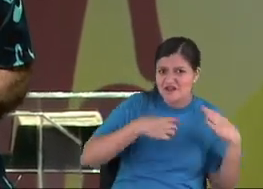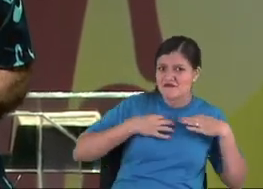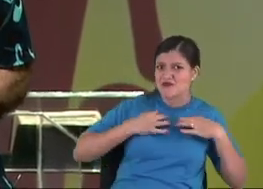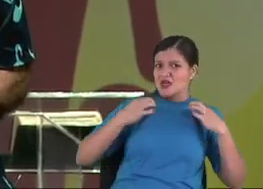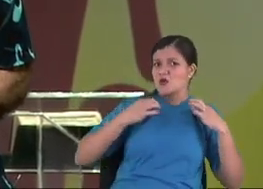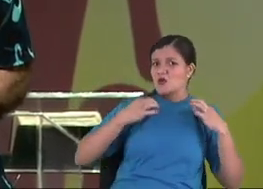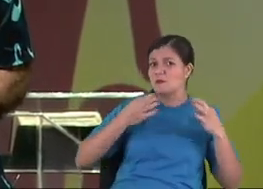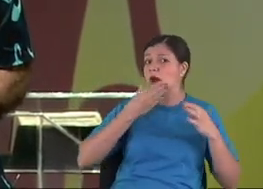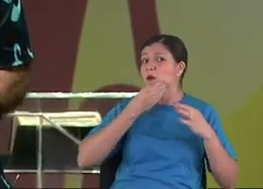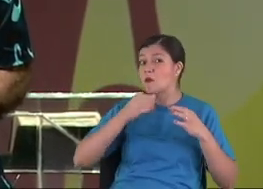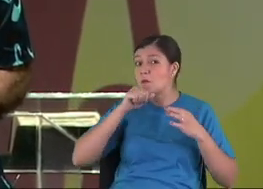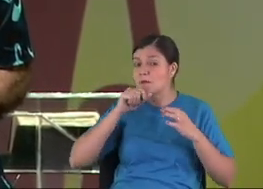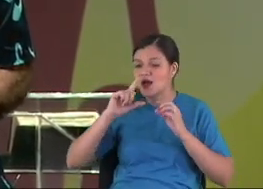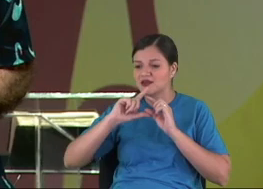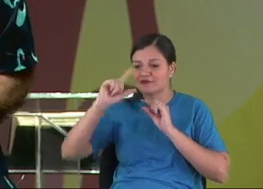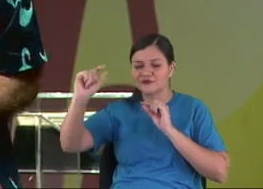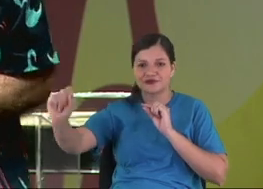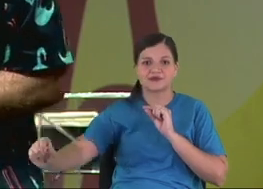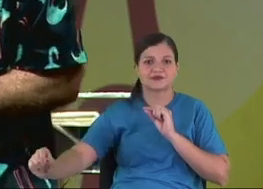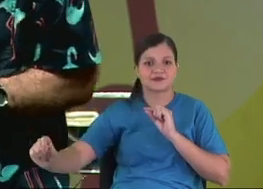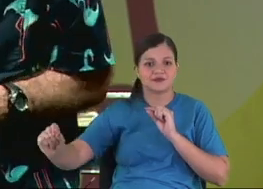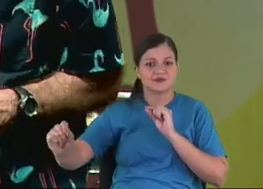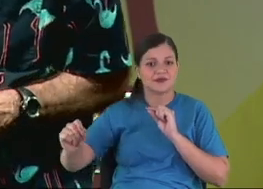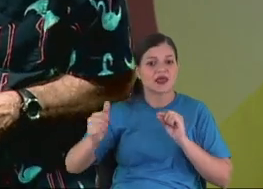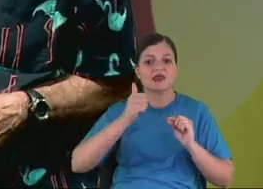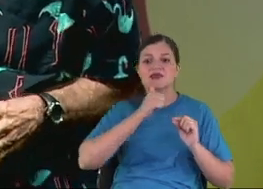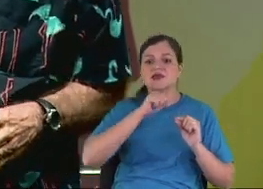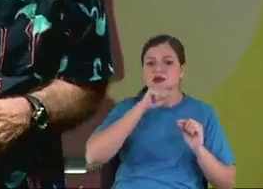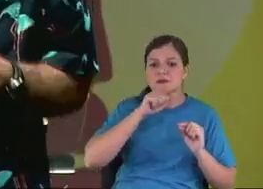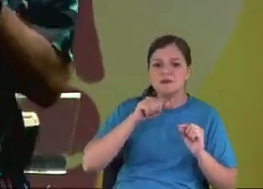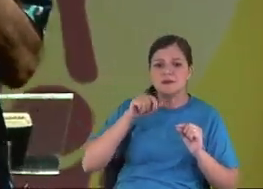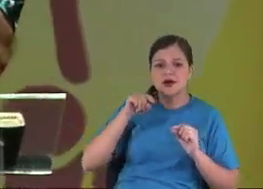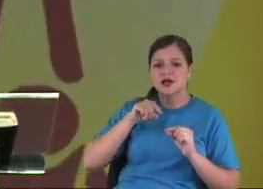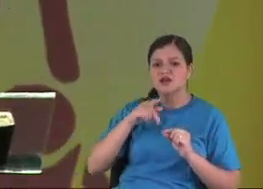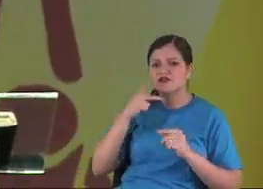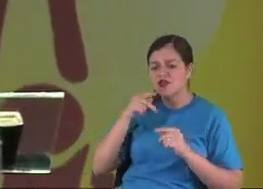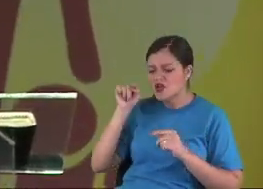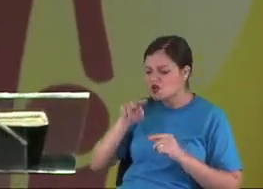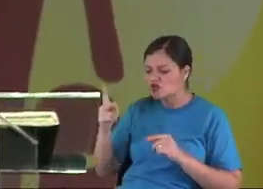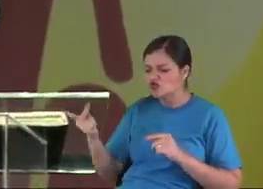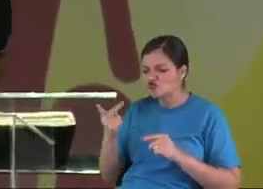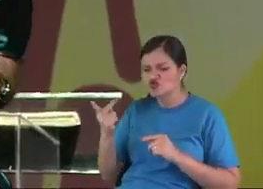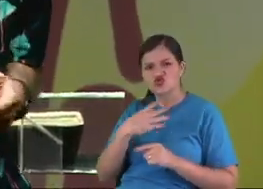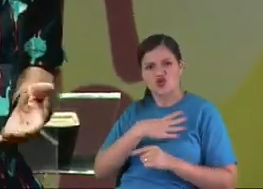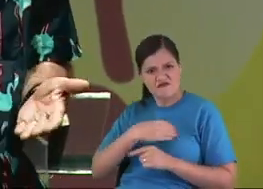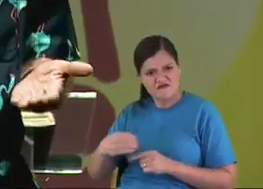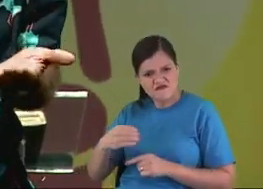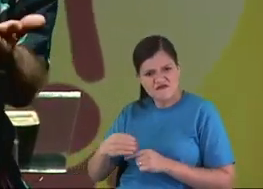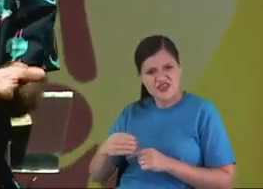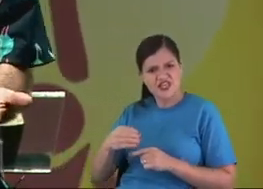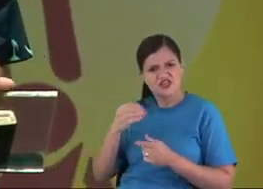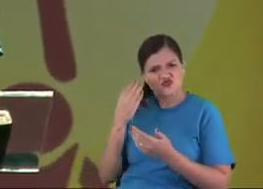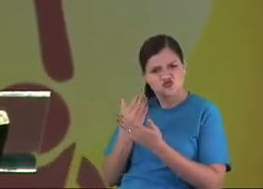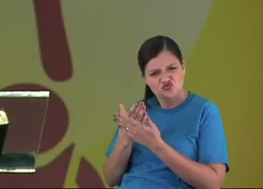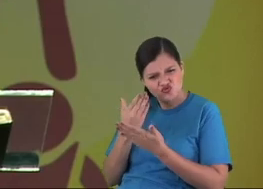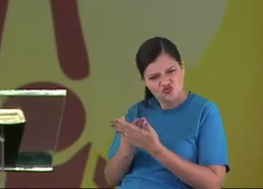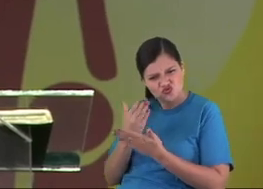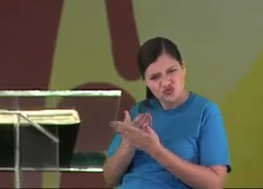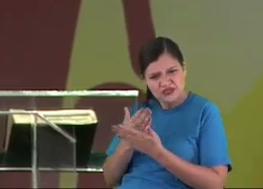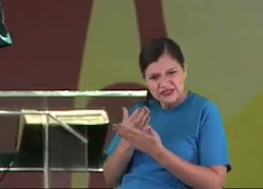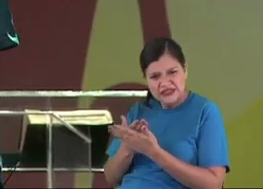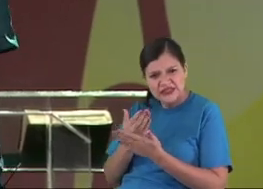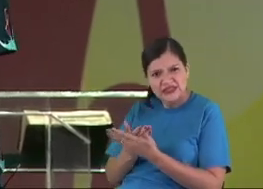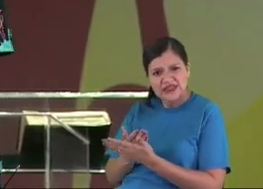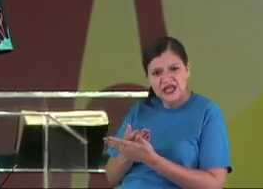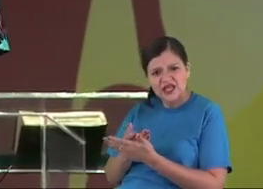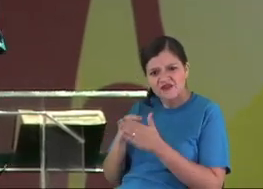foi embora. E ela decidiu que os 2 filhos não iam ser malandros, não. E ela botou para estudar, ela botou para... E todo, ela,